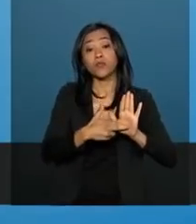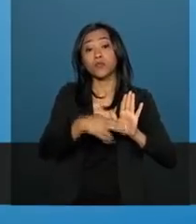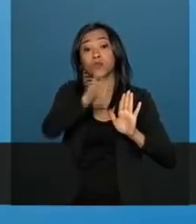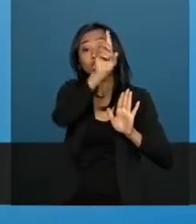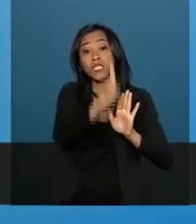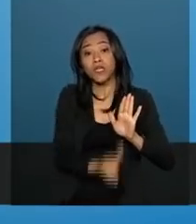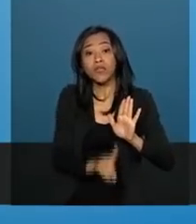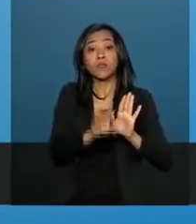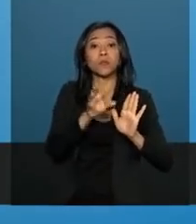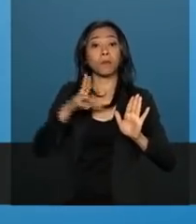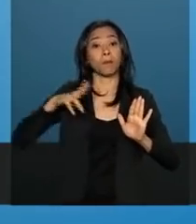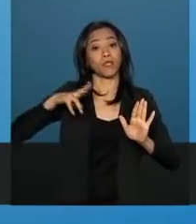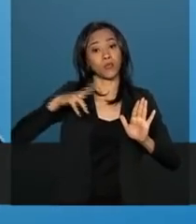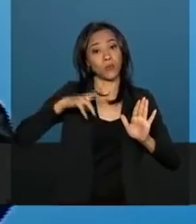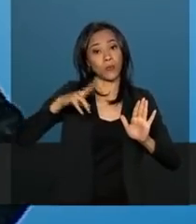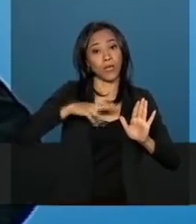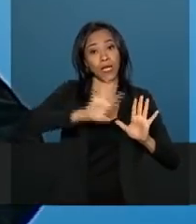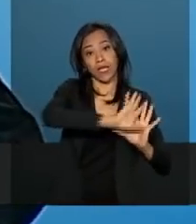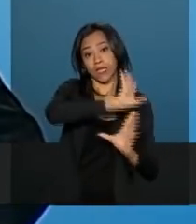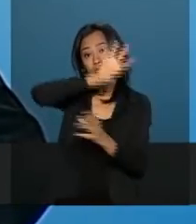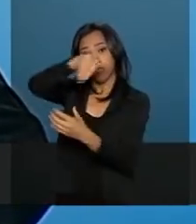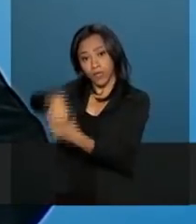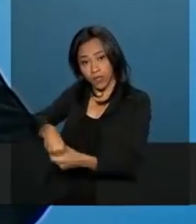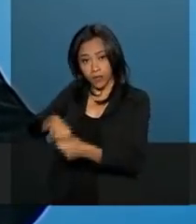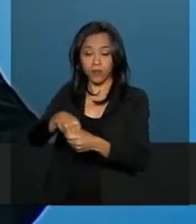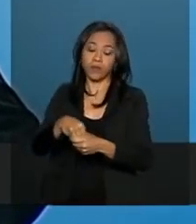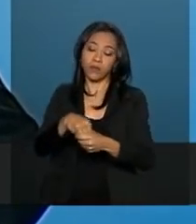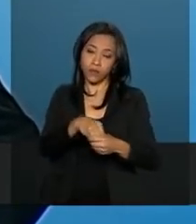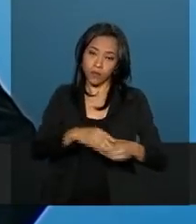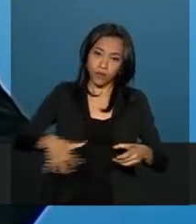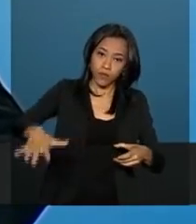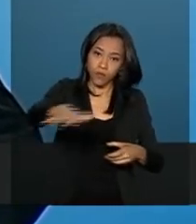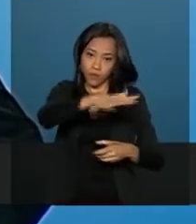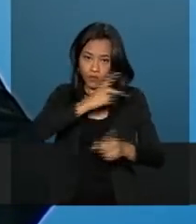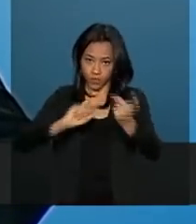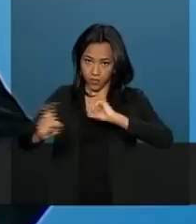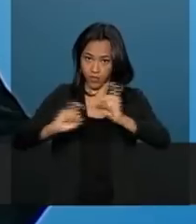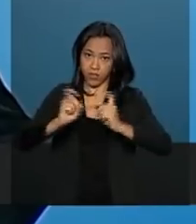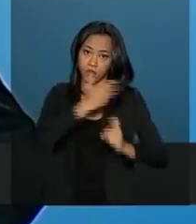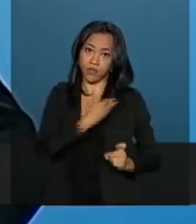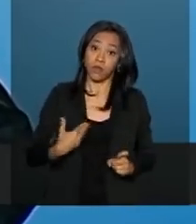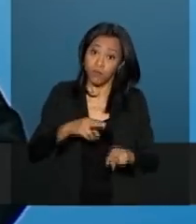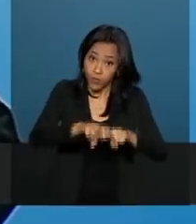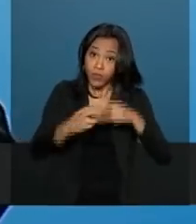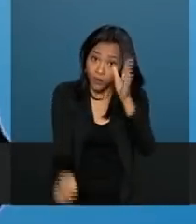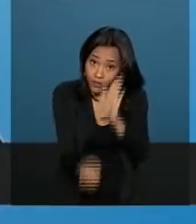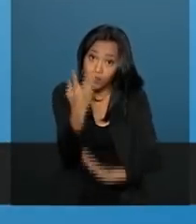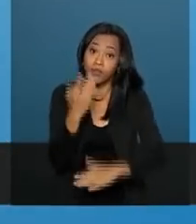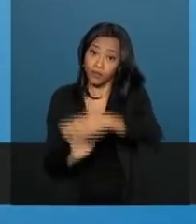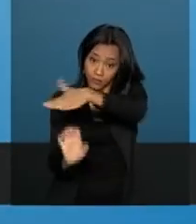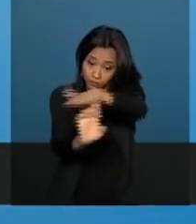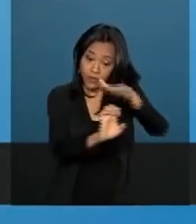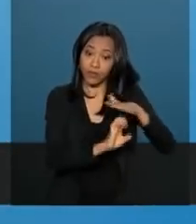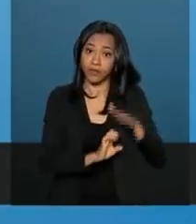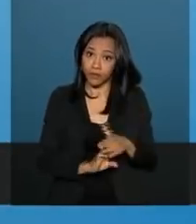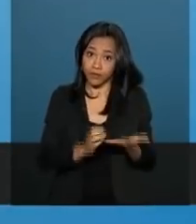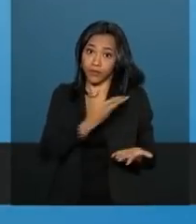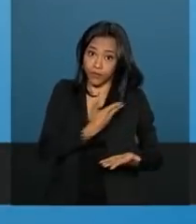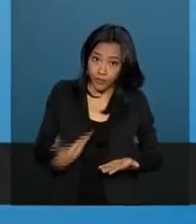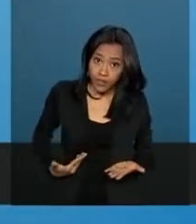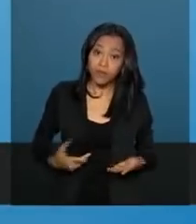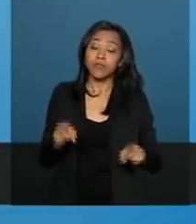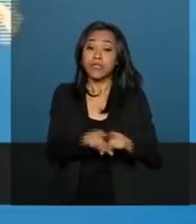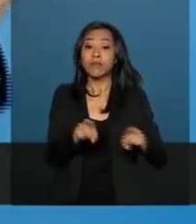para o interior da administração pública. E daí que nasceram as empresas públicas e as sociedades de economia